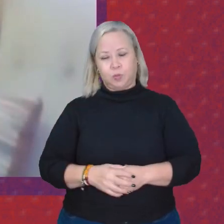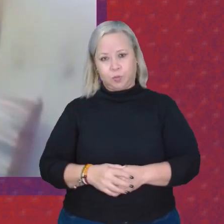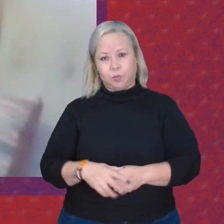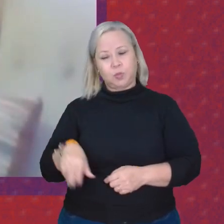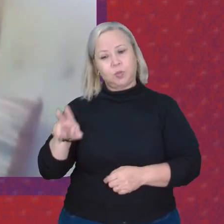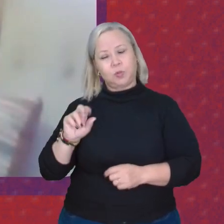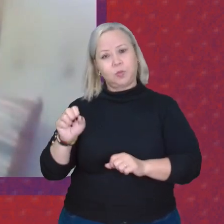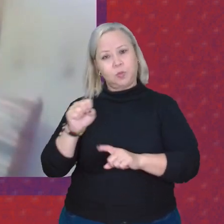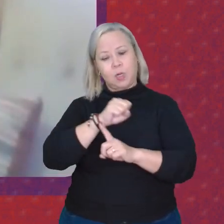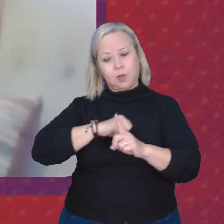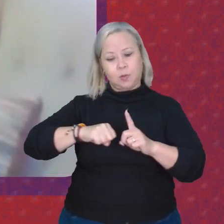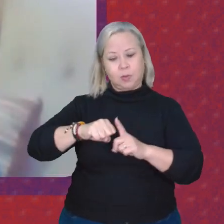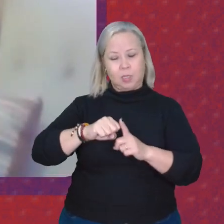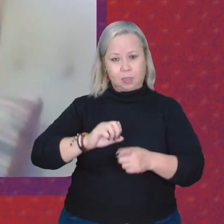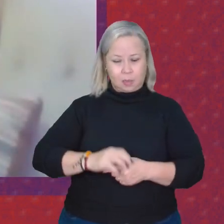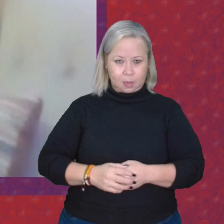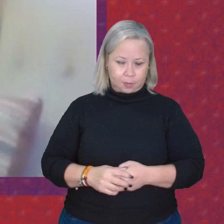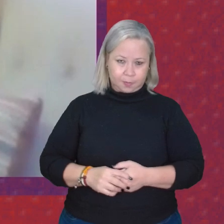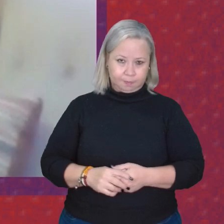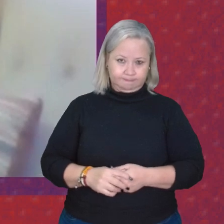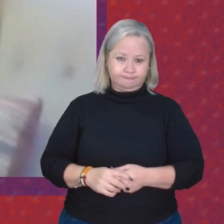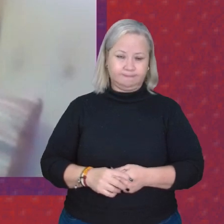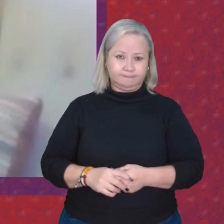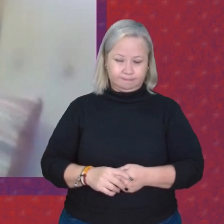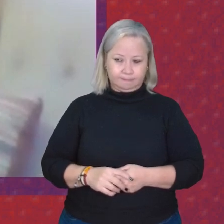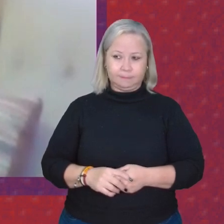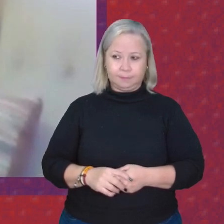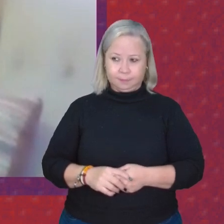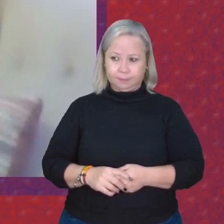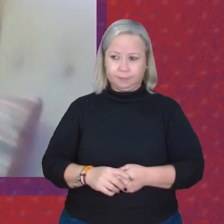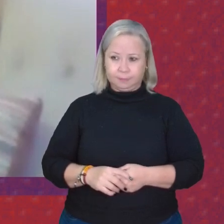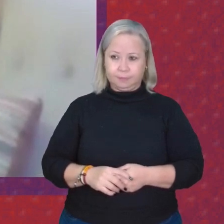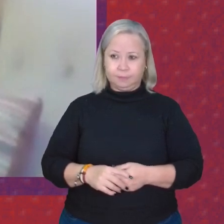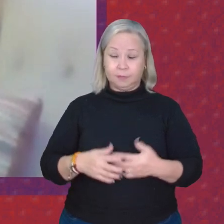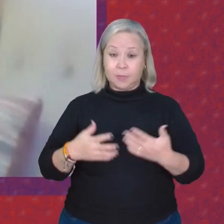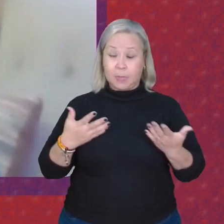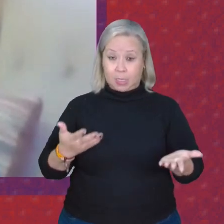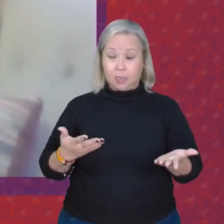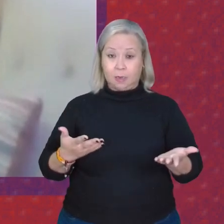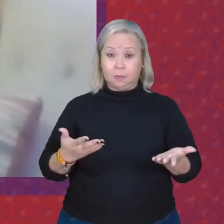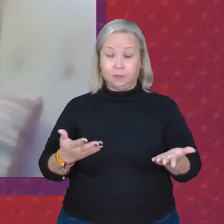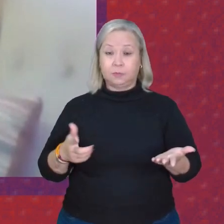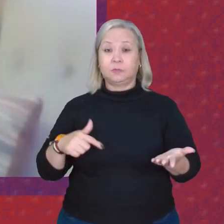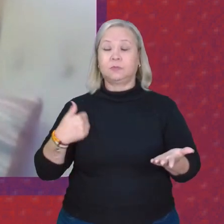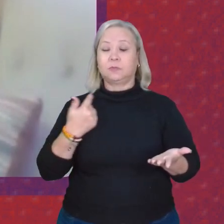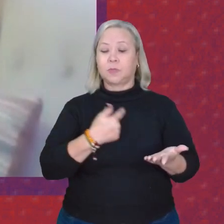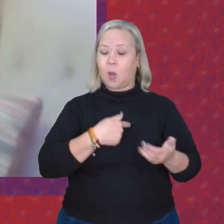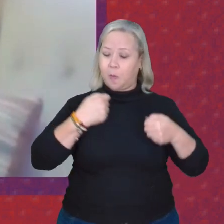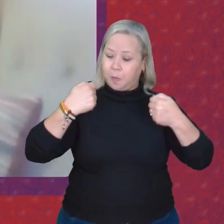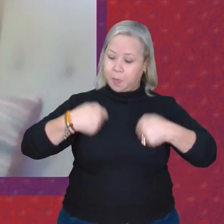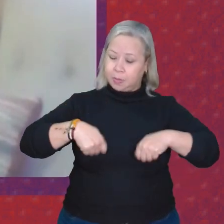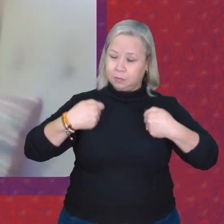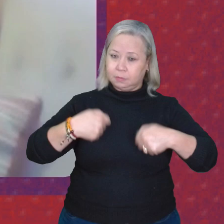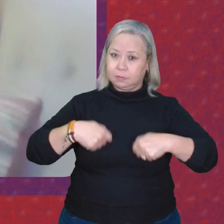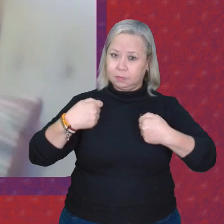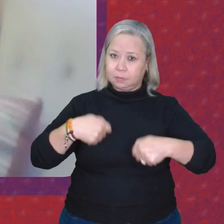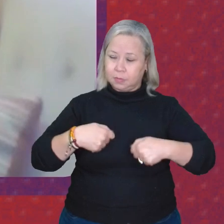a sociedade, né? E, portanto, nós precisamos